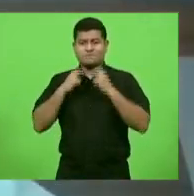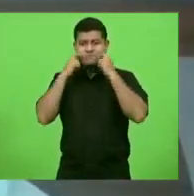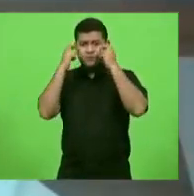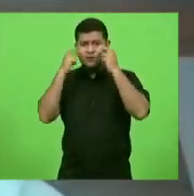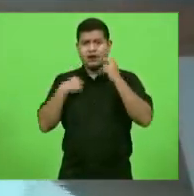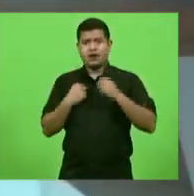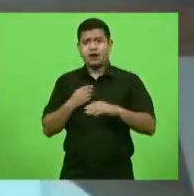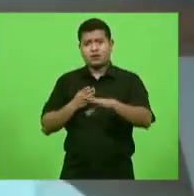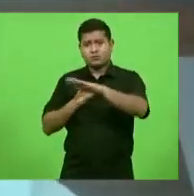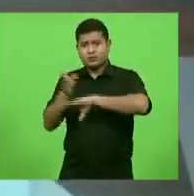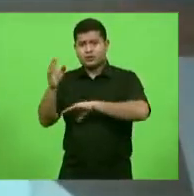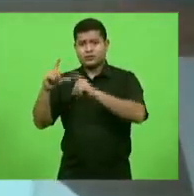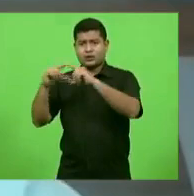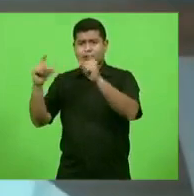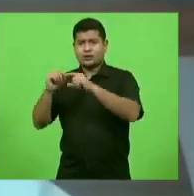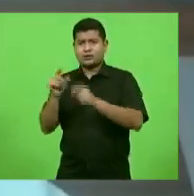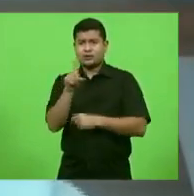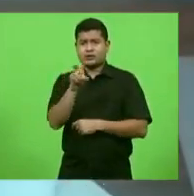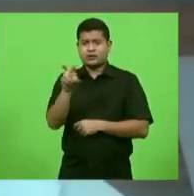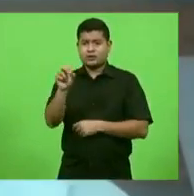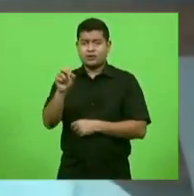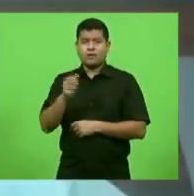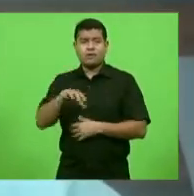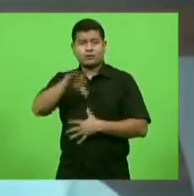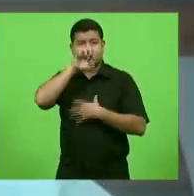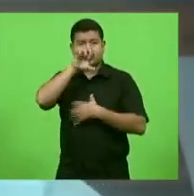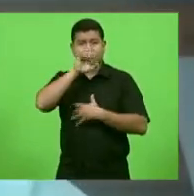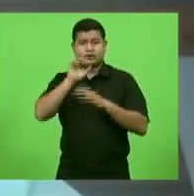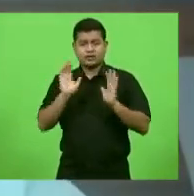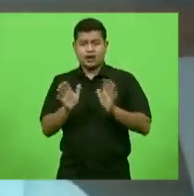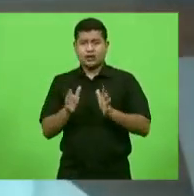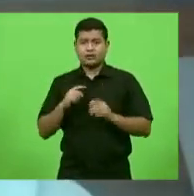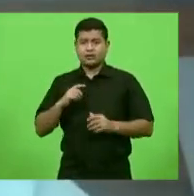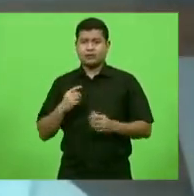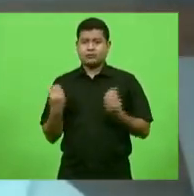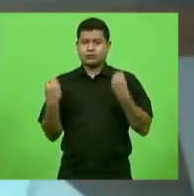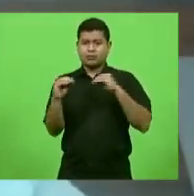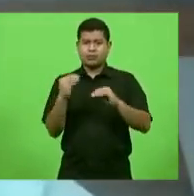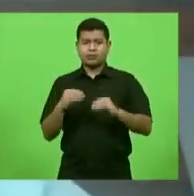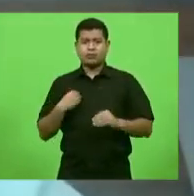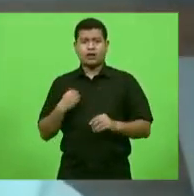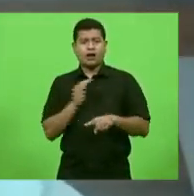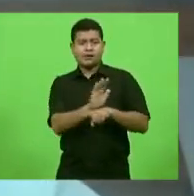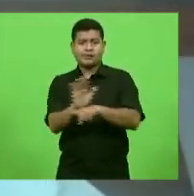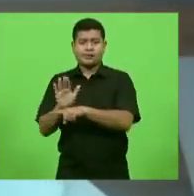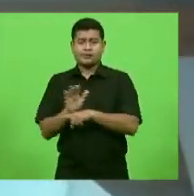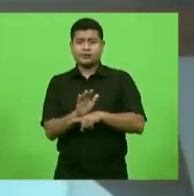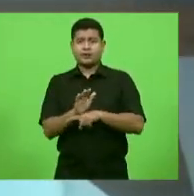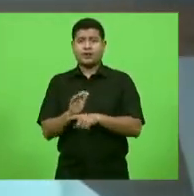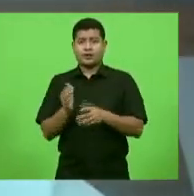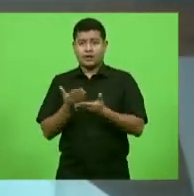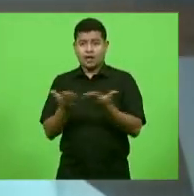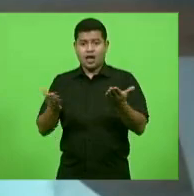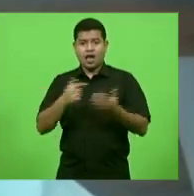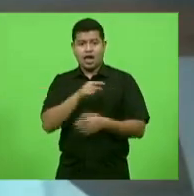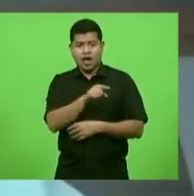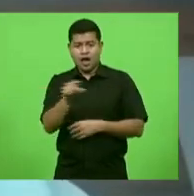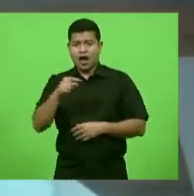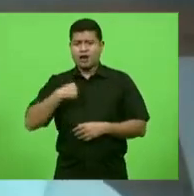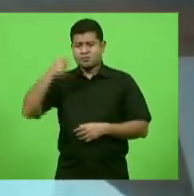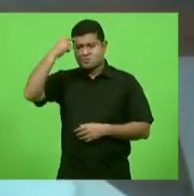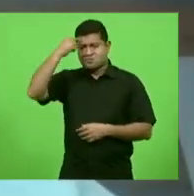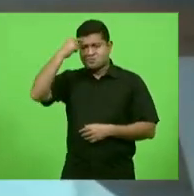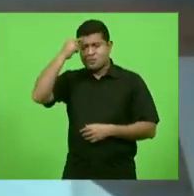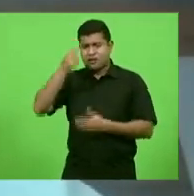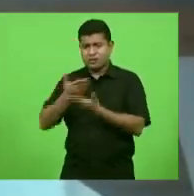Brasília mendigar 150 respiradores, que já poderiam estar em funcionamento há quase um ano. Que essas mortes assombrem para sempre quem desonrou seu